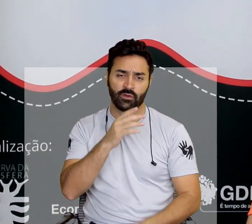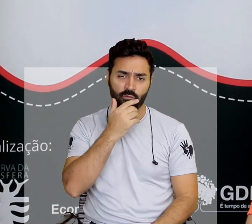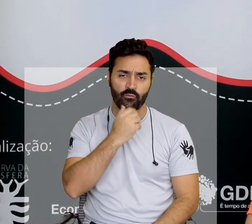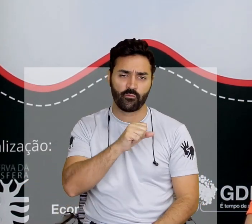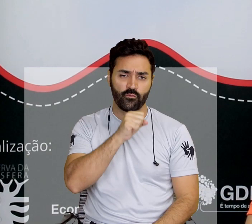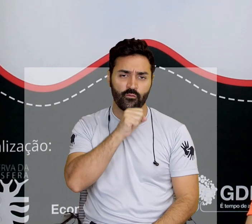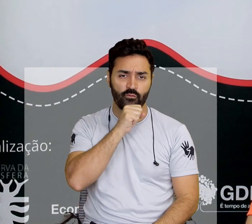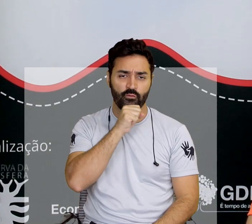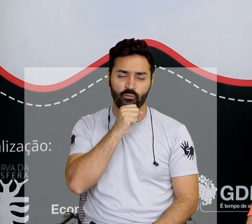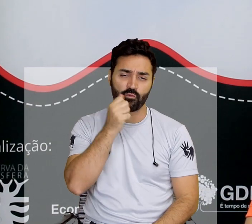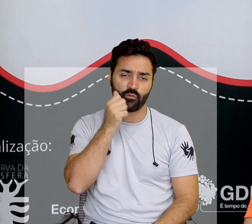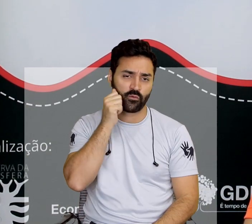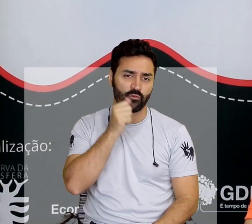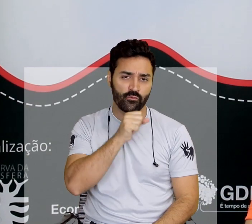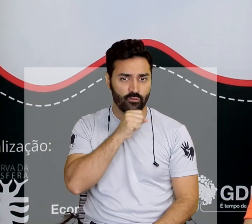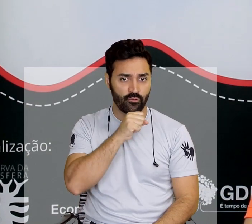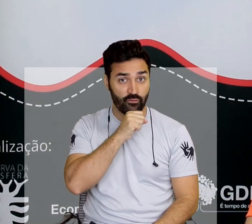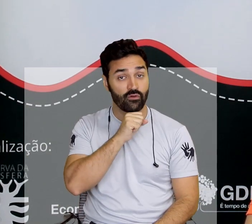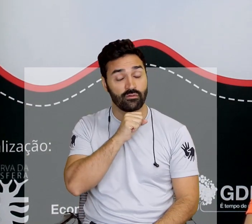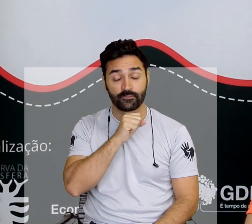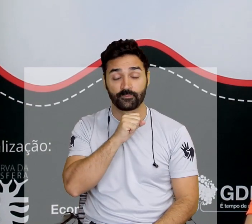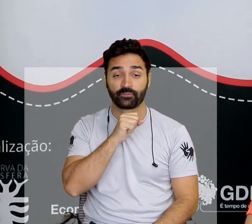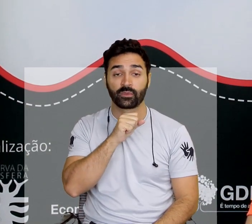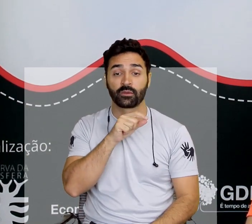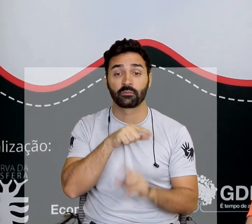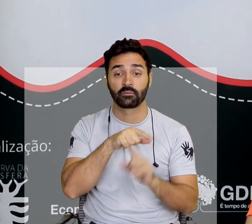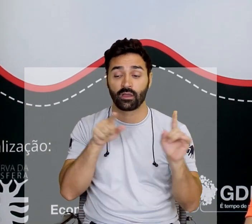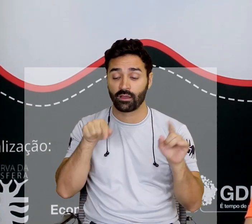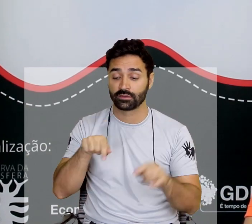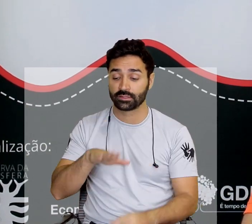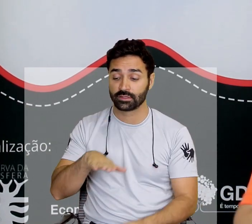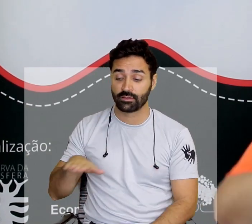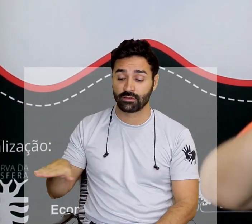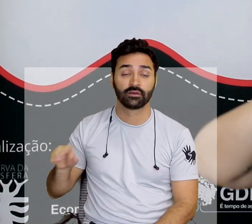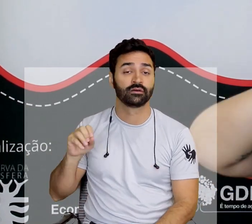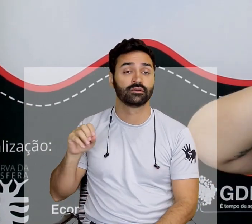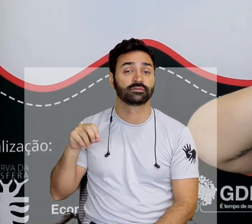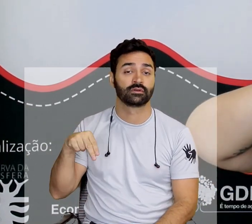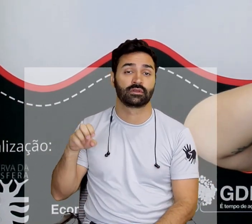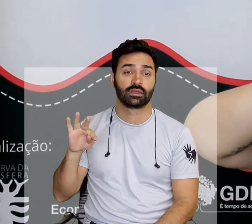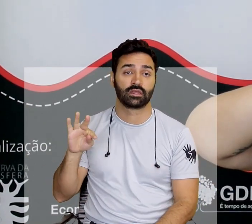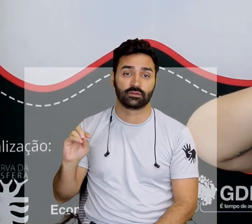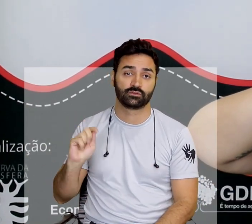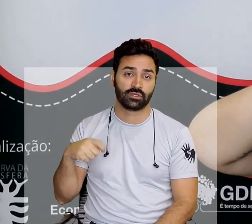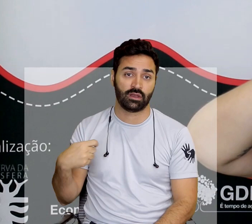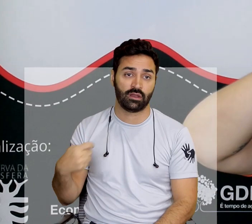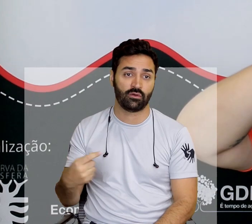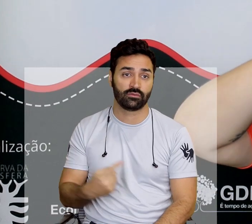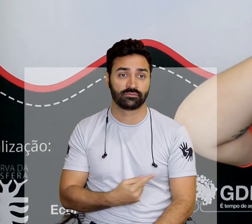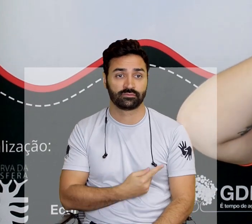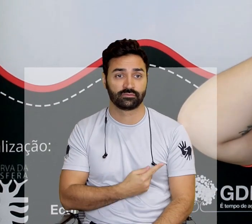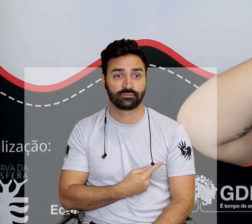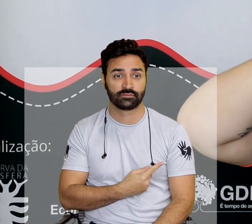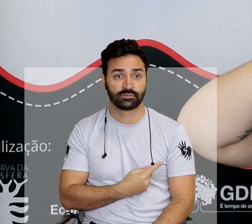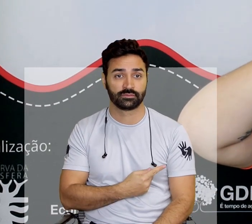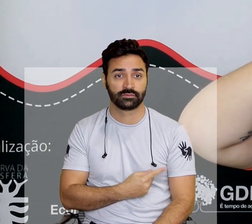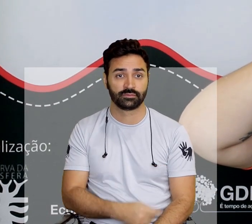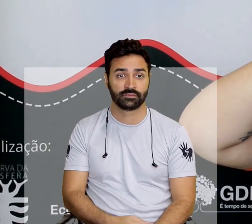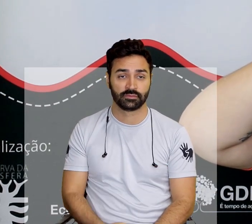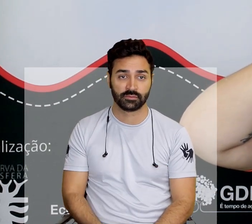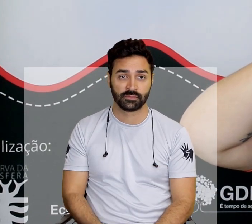mostrou. Mas e as crianças são o que deles? Netos. Então, a mão faz igual o N, aqui ó,